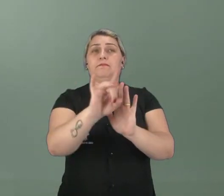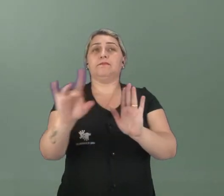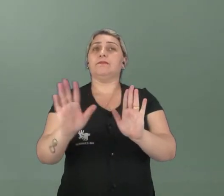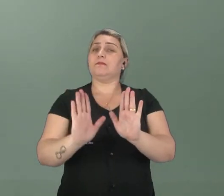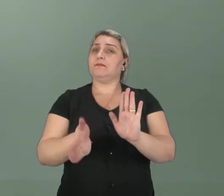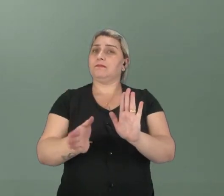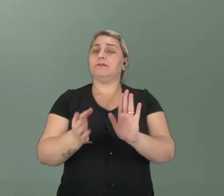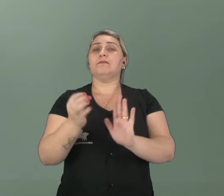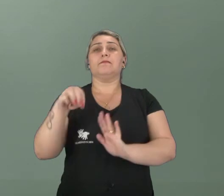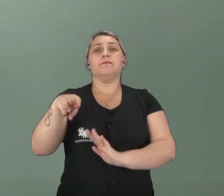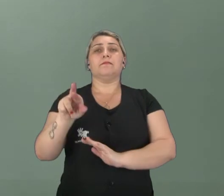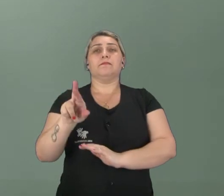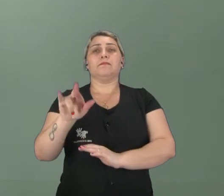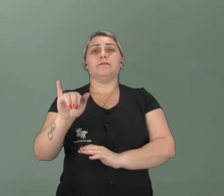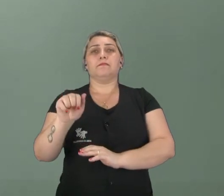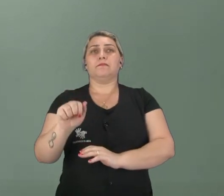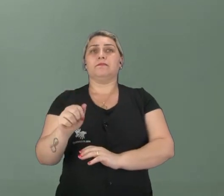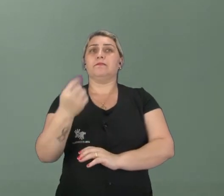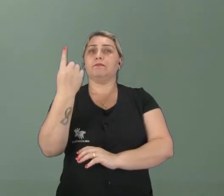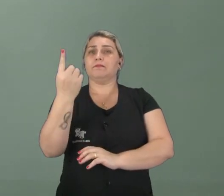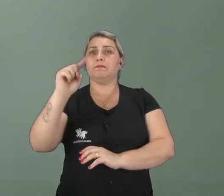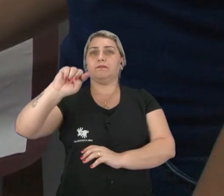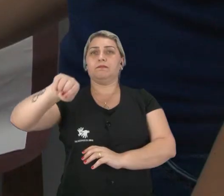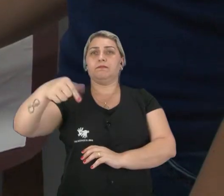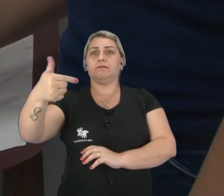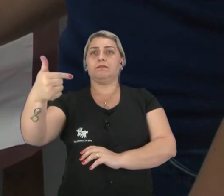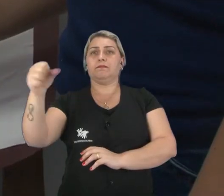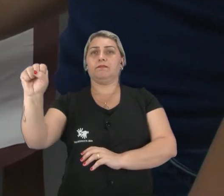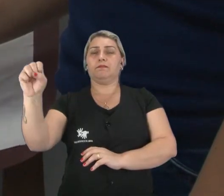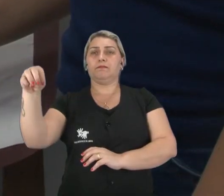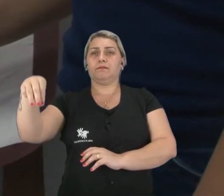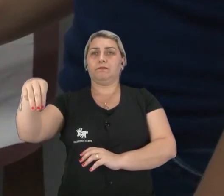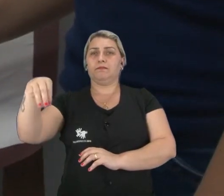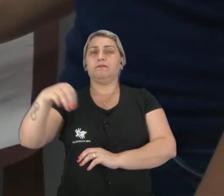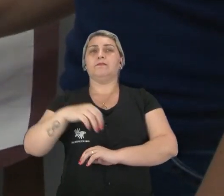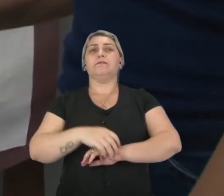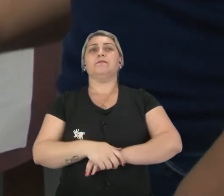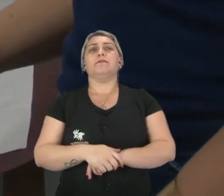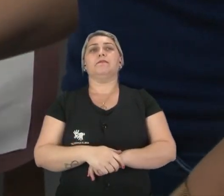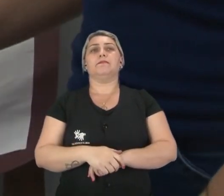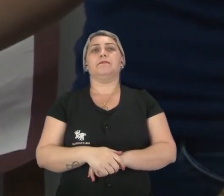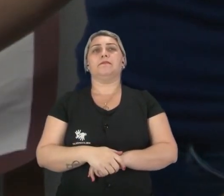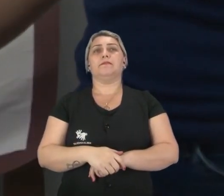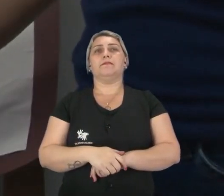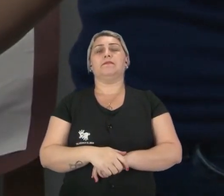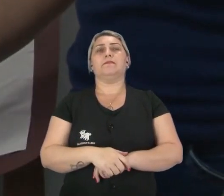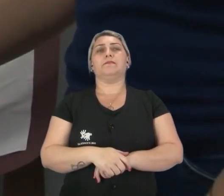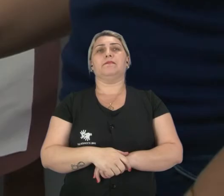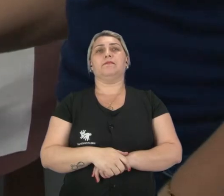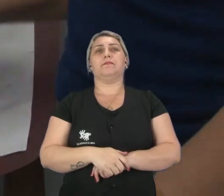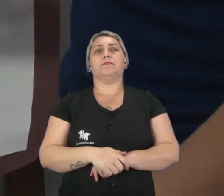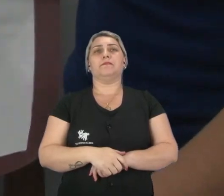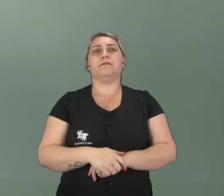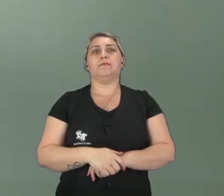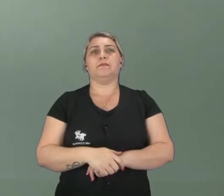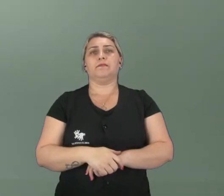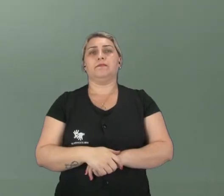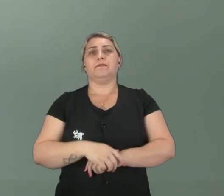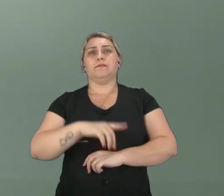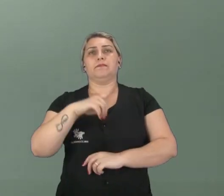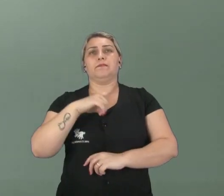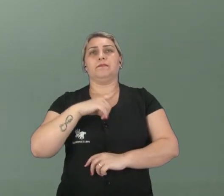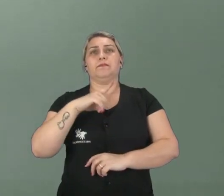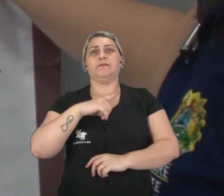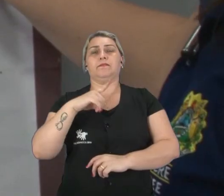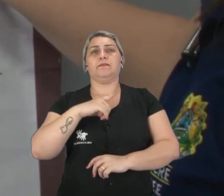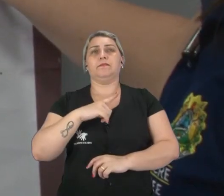já está aqui. Tá dando para ver direitinho? Está? Estão vendo direitinho? Olha só. E aí nós